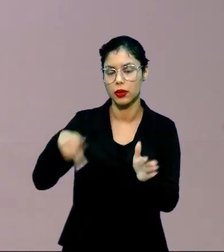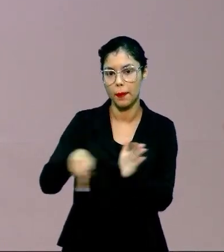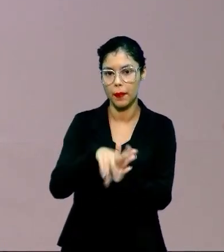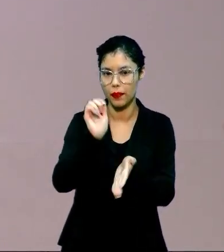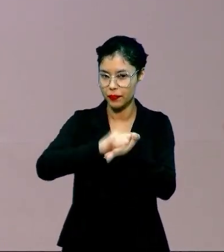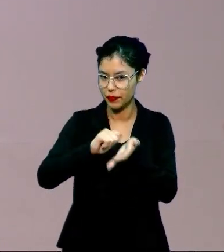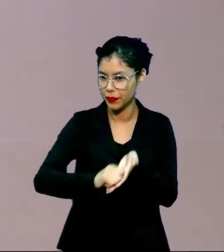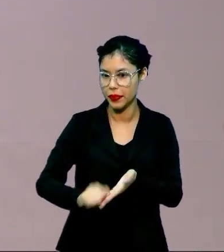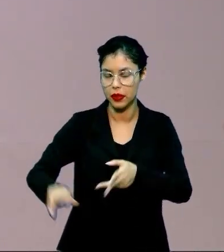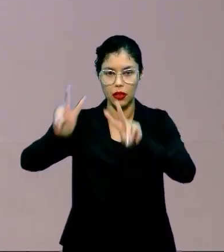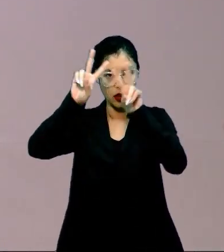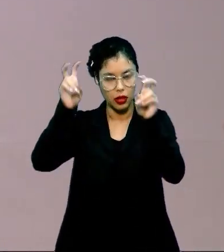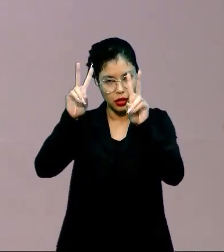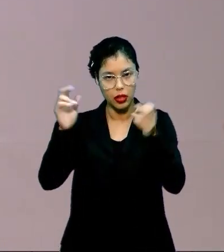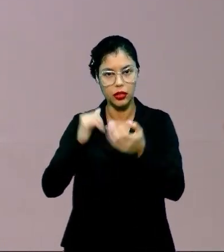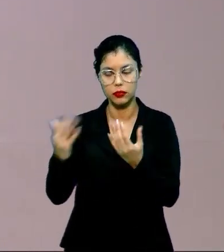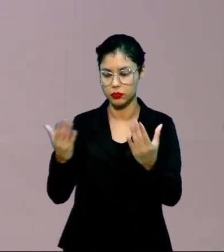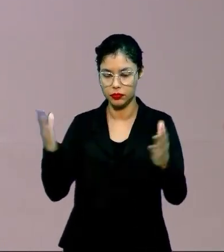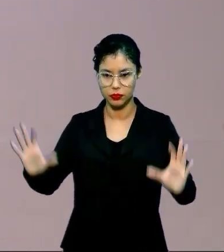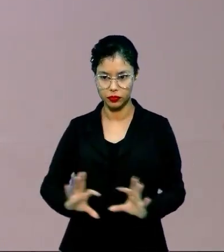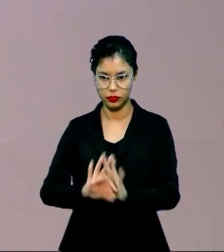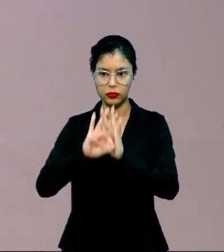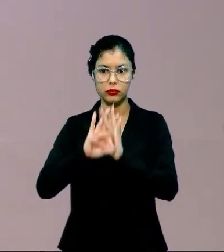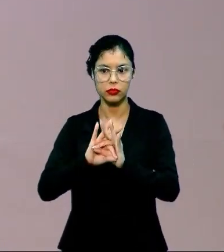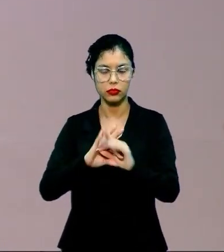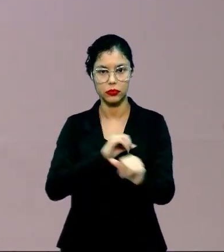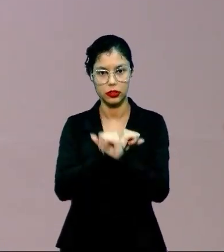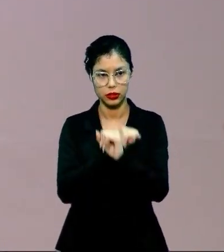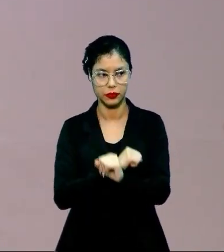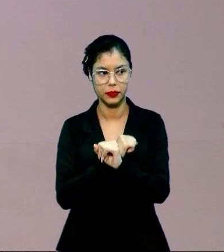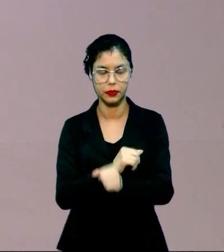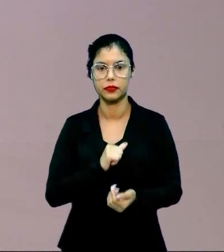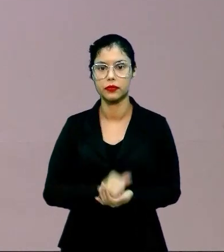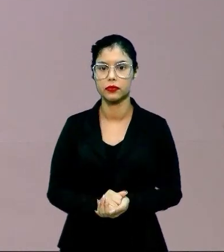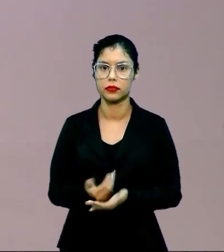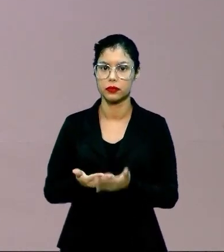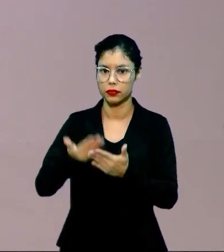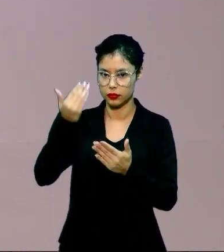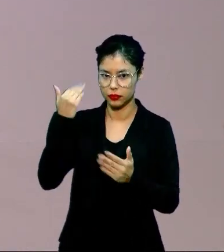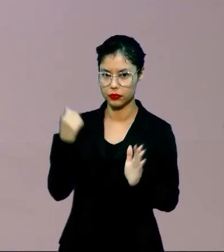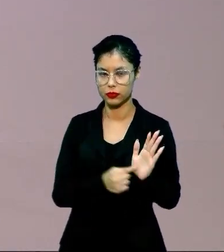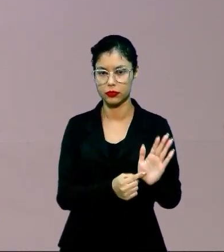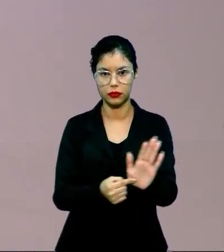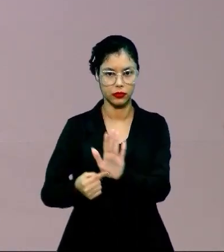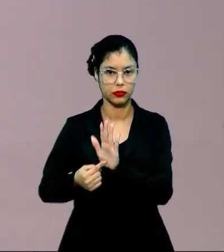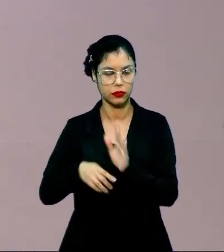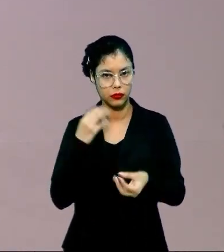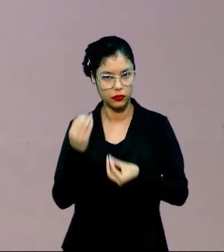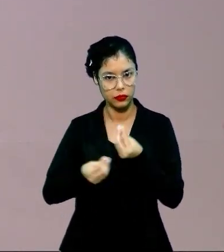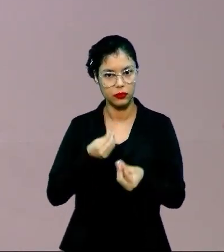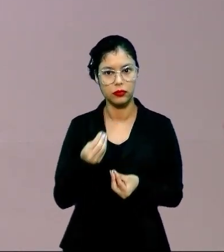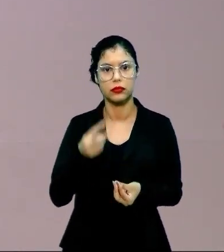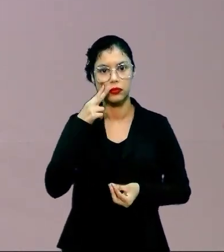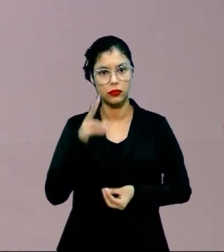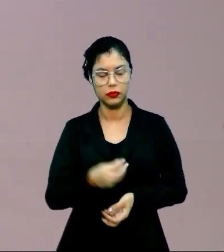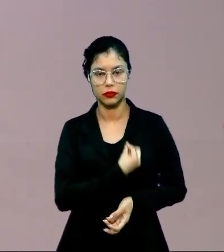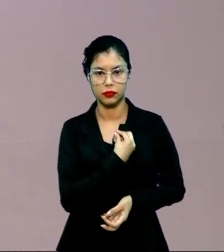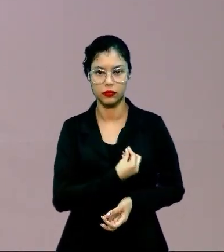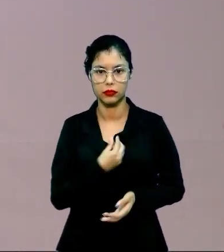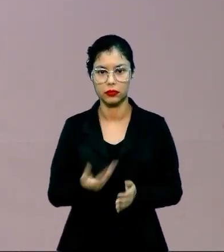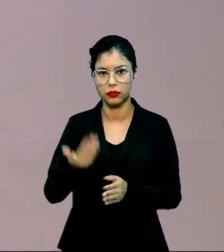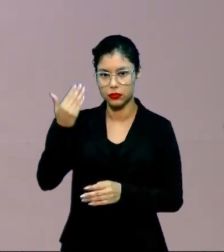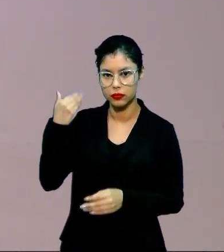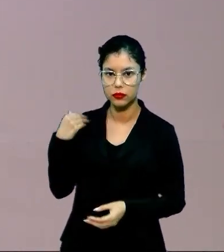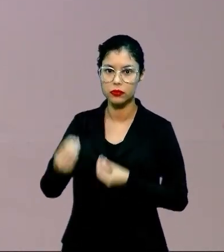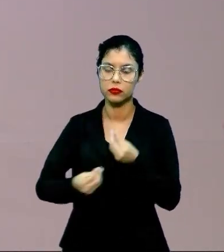dele várias temáticas associadas aí à escravidão, desde a mostrar como as mulheres vivem naquela